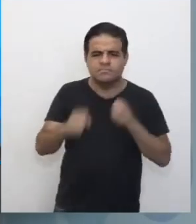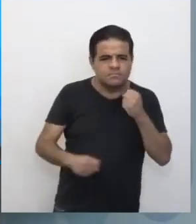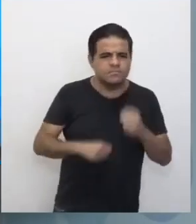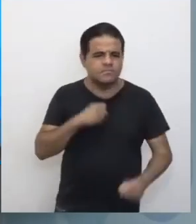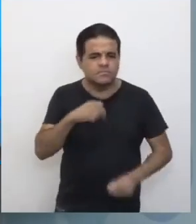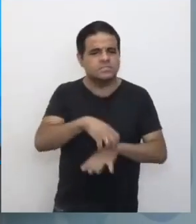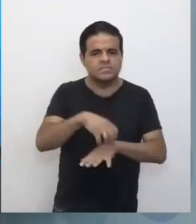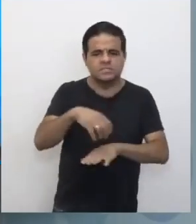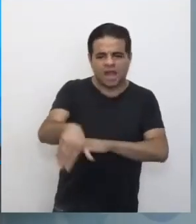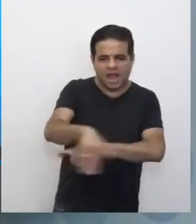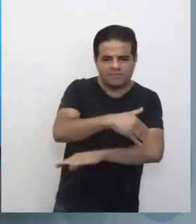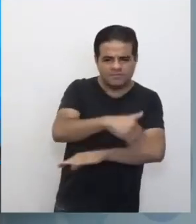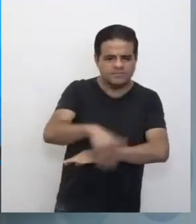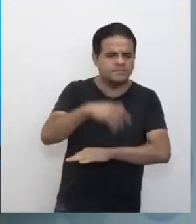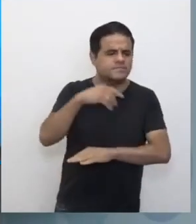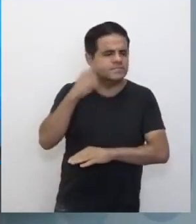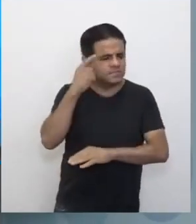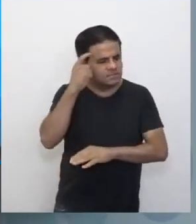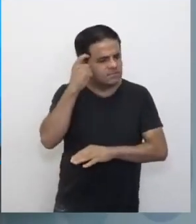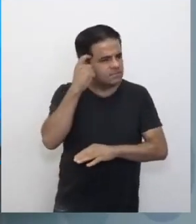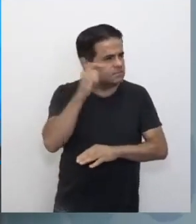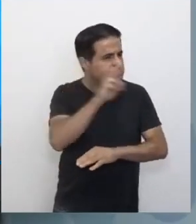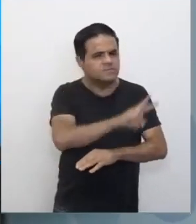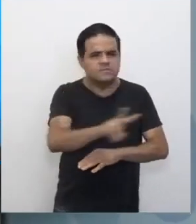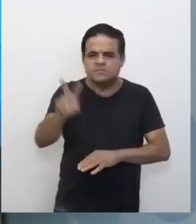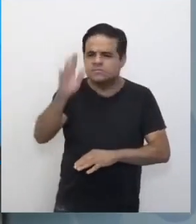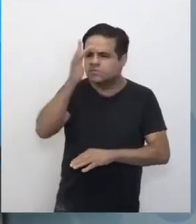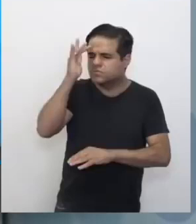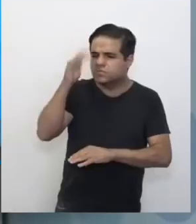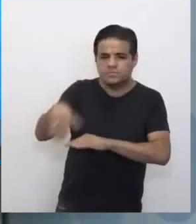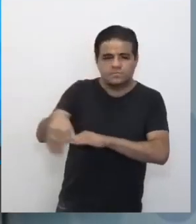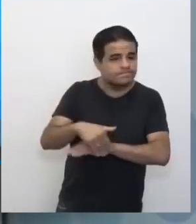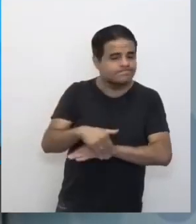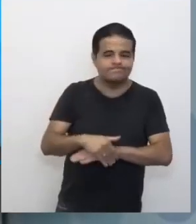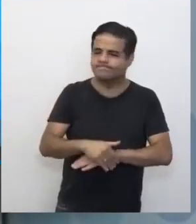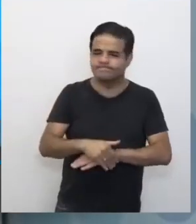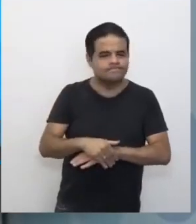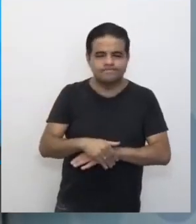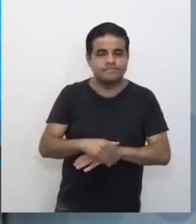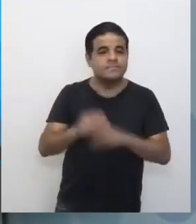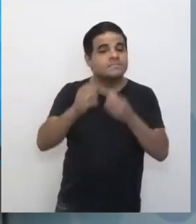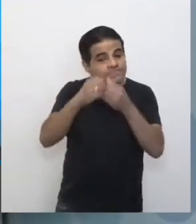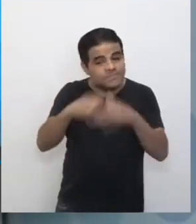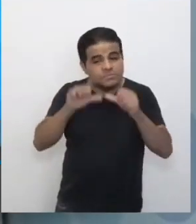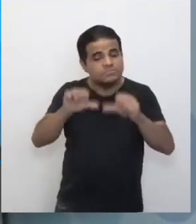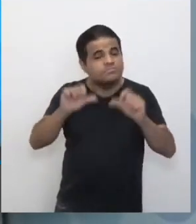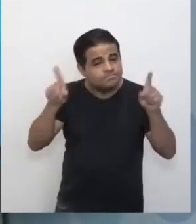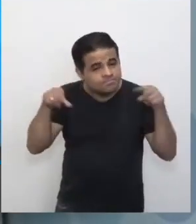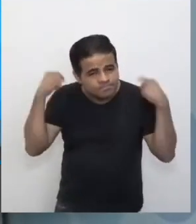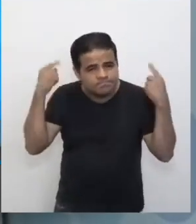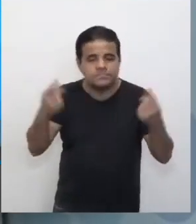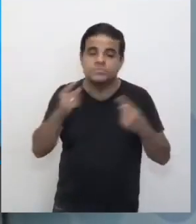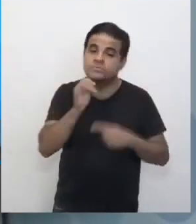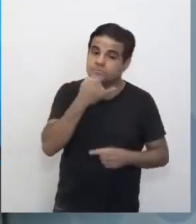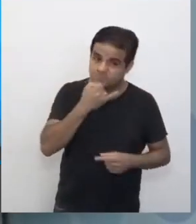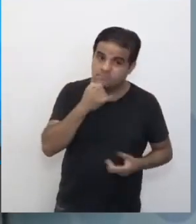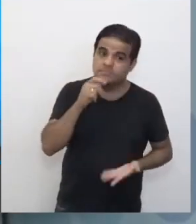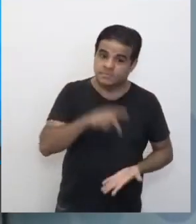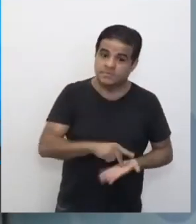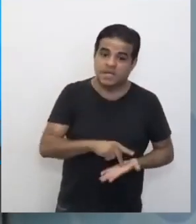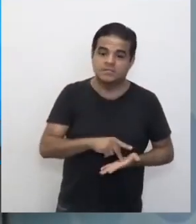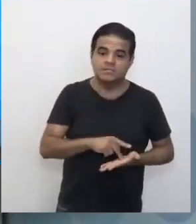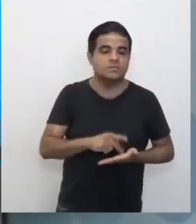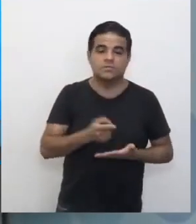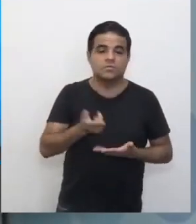da avenida, né, a gente fica pensando, pô, tá fazendo atividade física, mas na verdade está se prejudicando mais, né? Infelizmente, né?